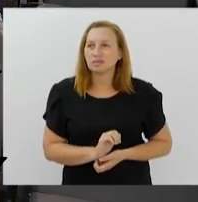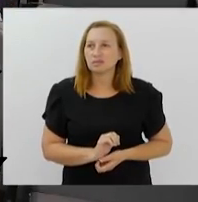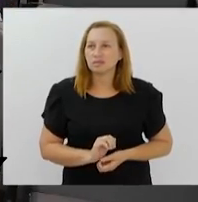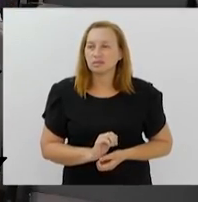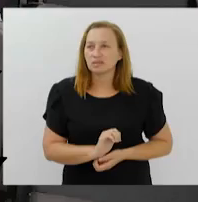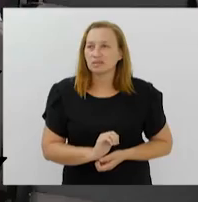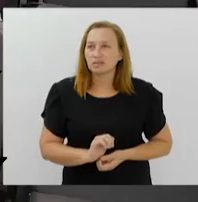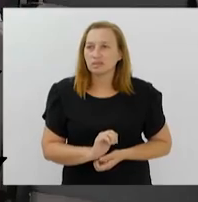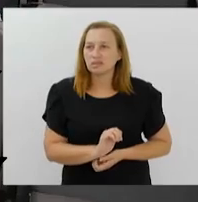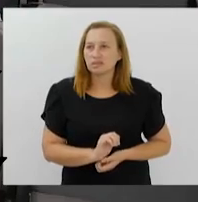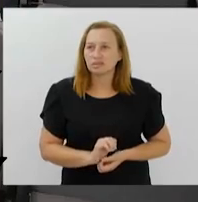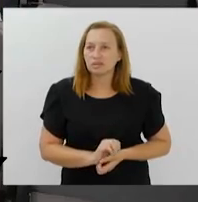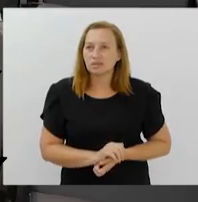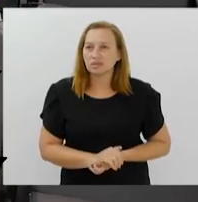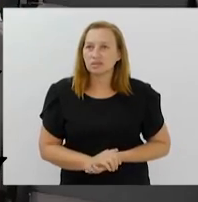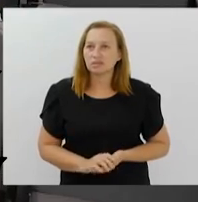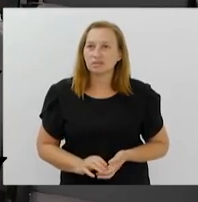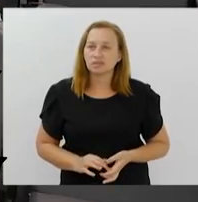mais